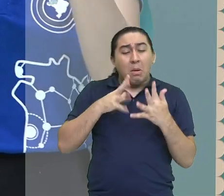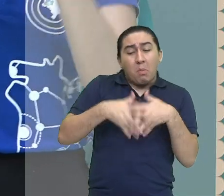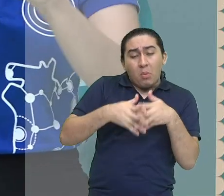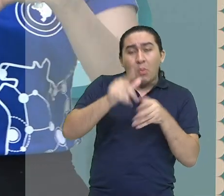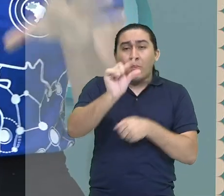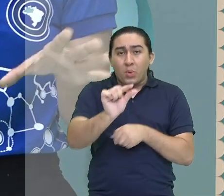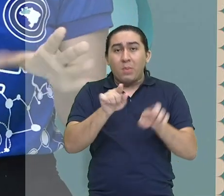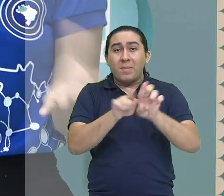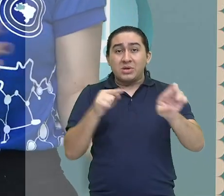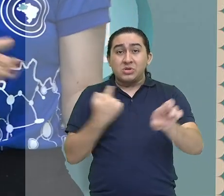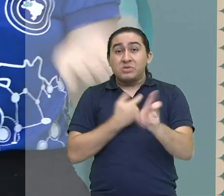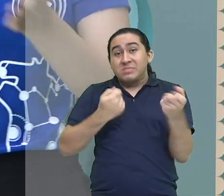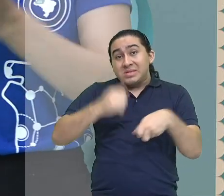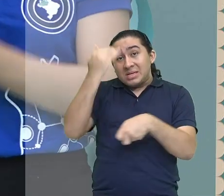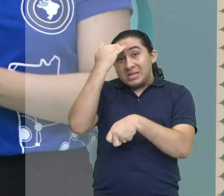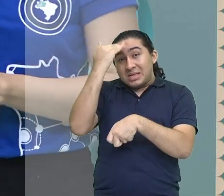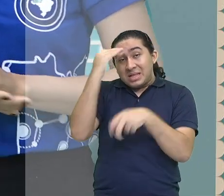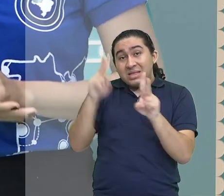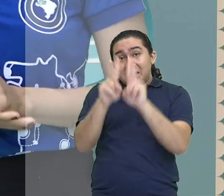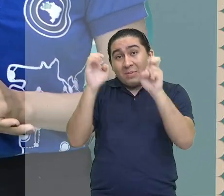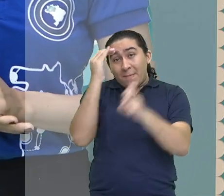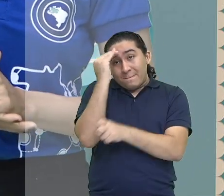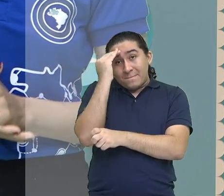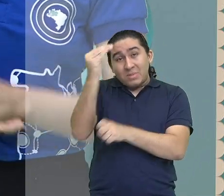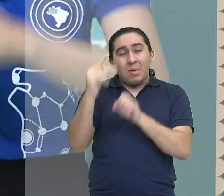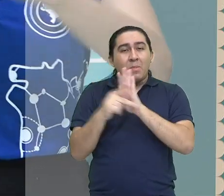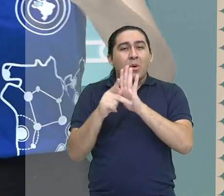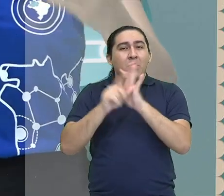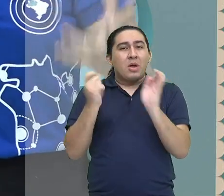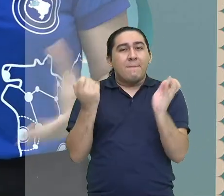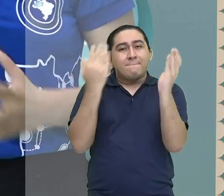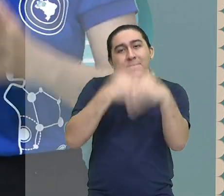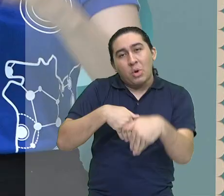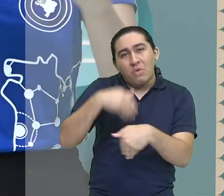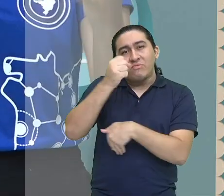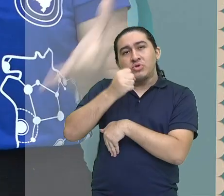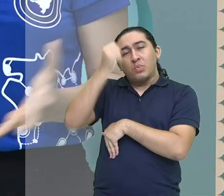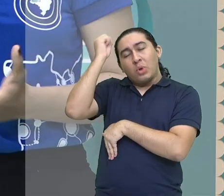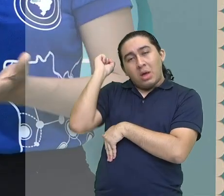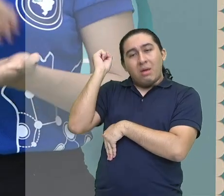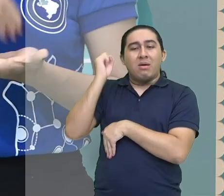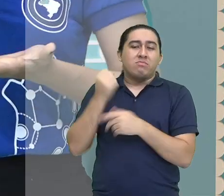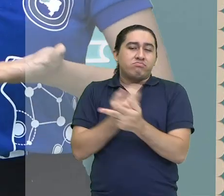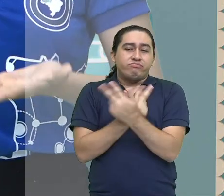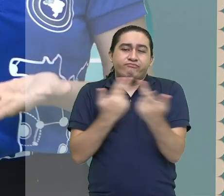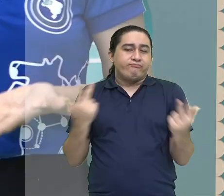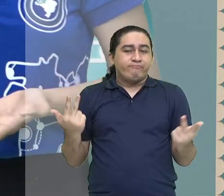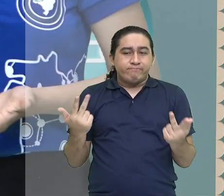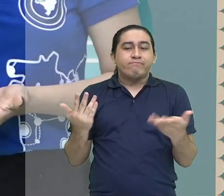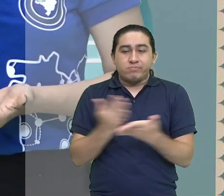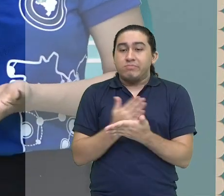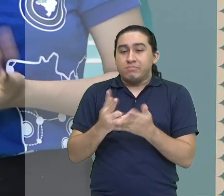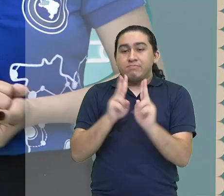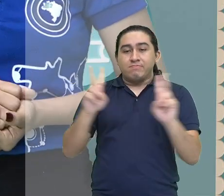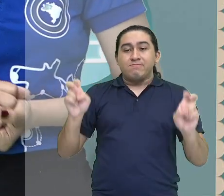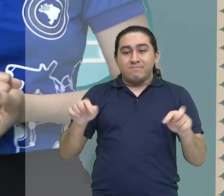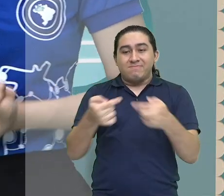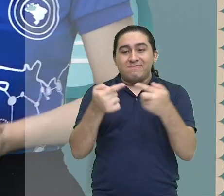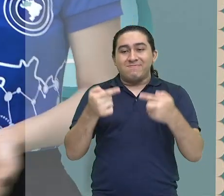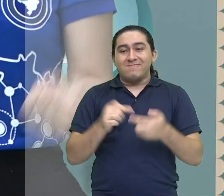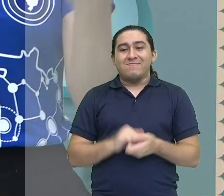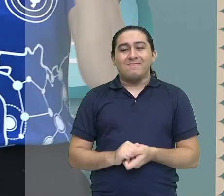é? Mas a gente precisa entender isso, sobretudo, para uma prova de vestibular, enfim, alguma questão nesse sentido, tá